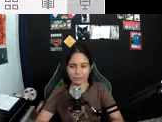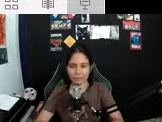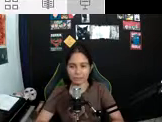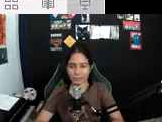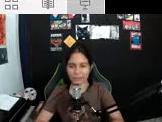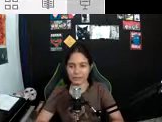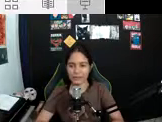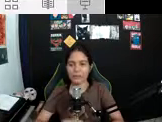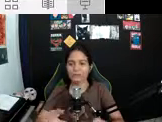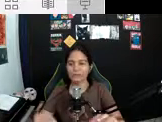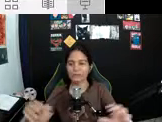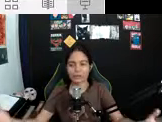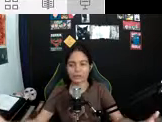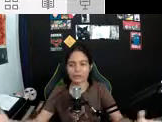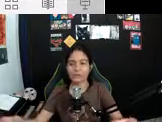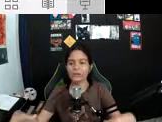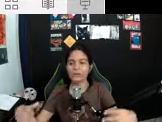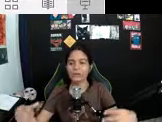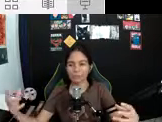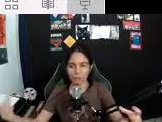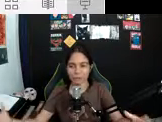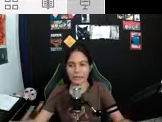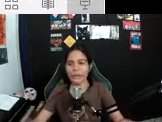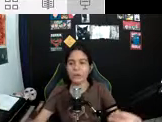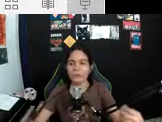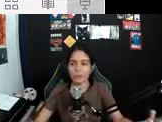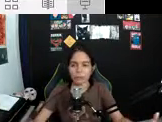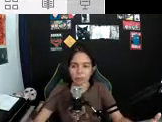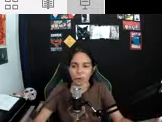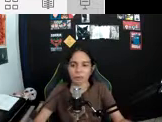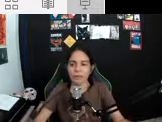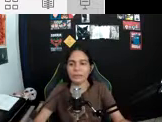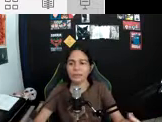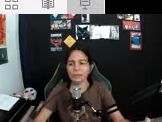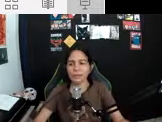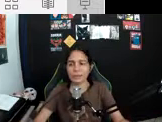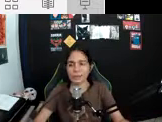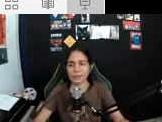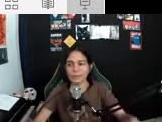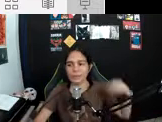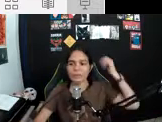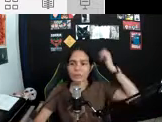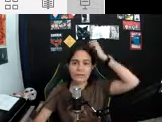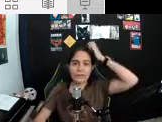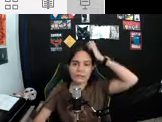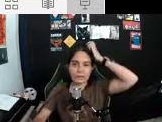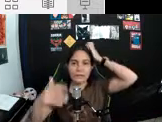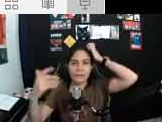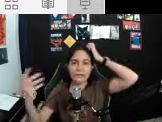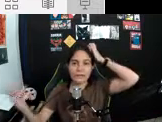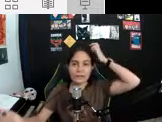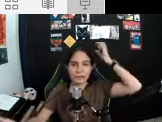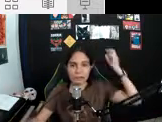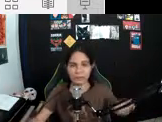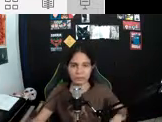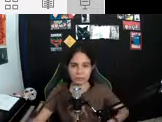maternidade, tá? Então, existem medicações, né? Por quê? Porque o foco ali do tratamento dos pacientes